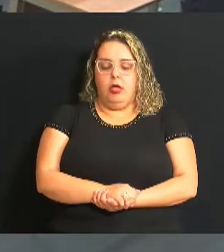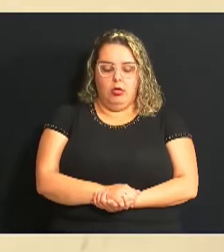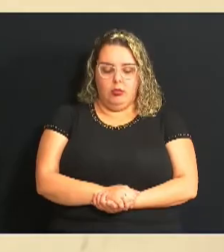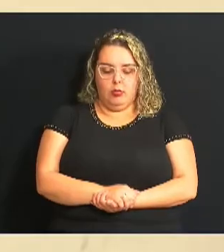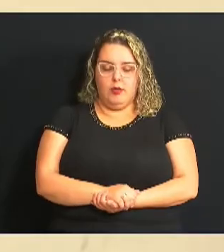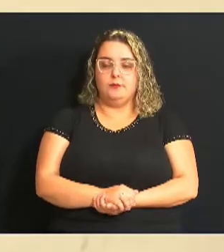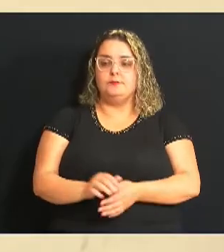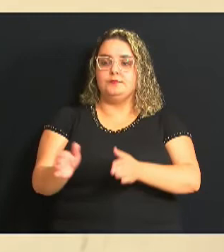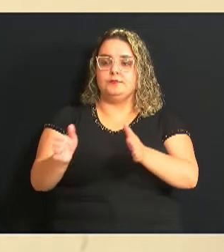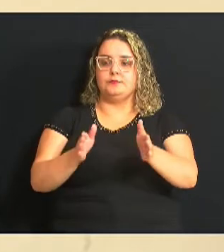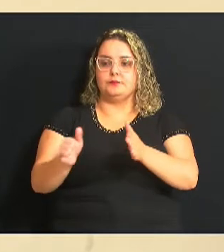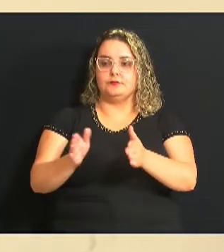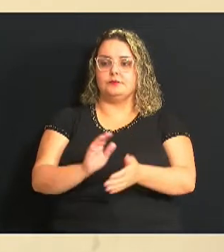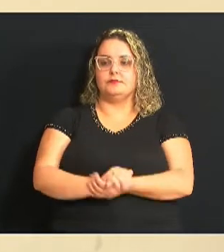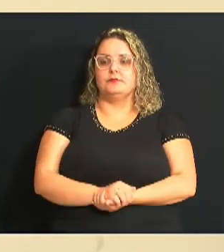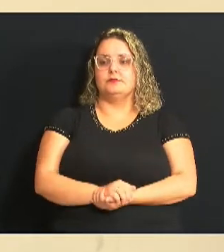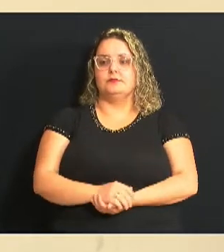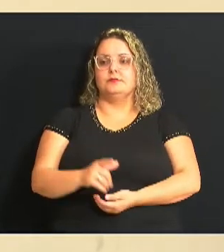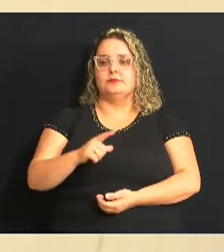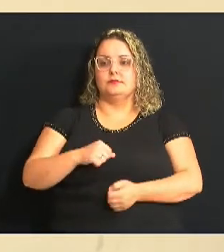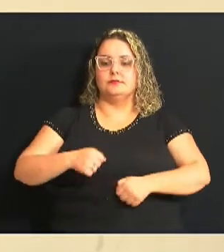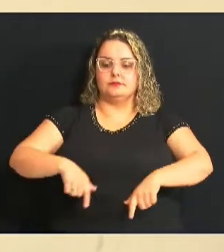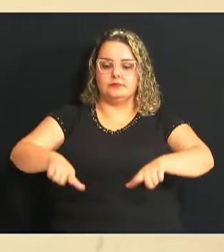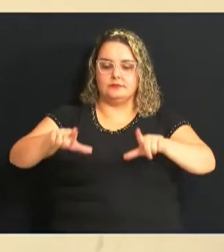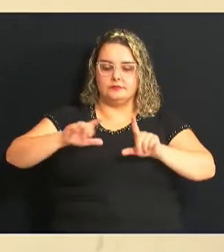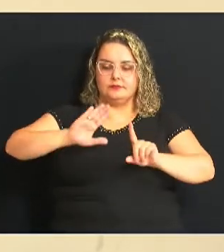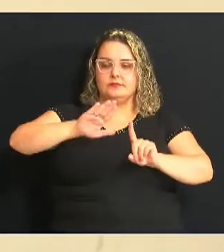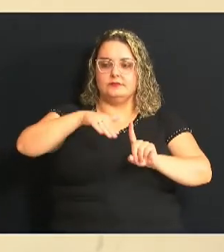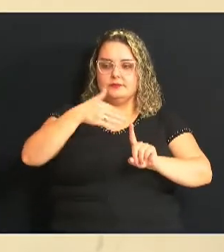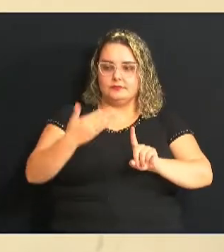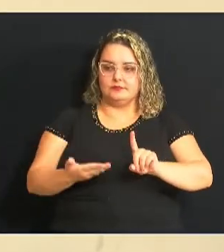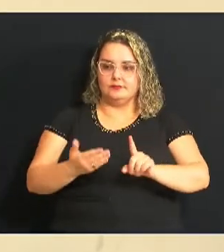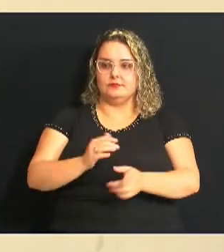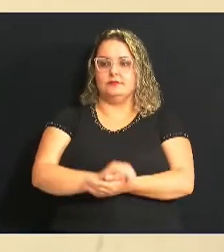Neste momento, teremos a entrega das honrarias.